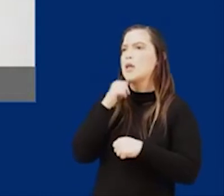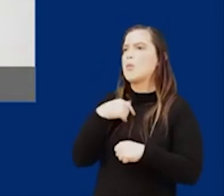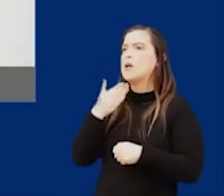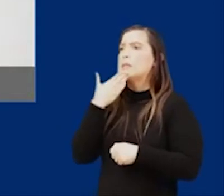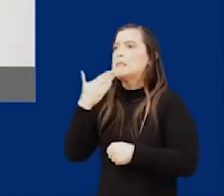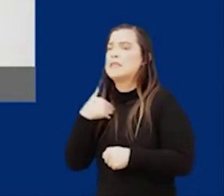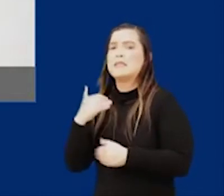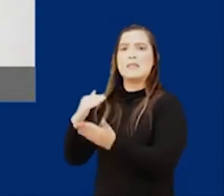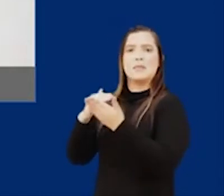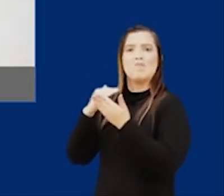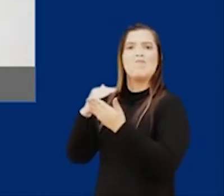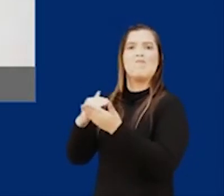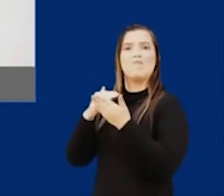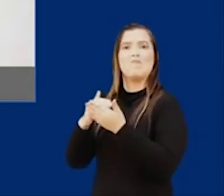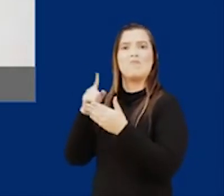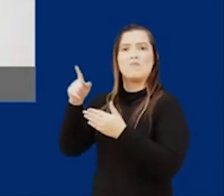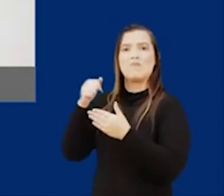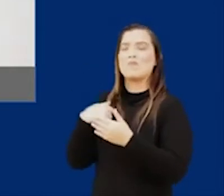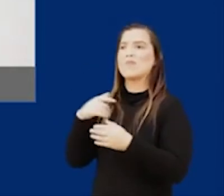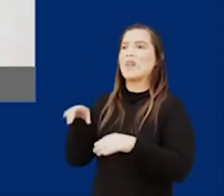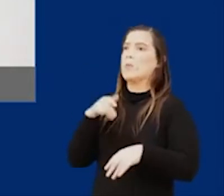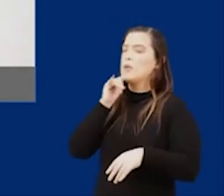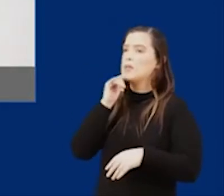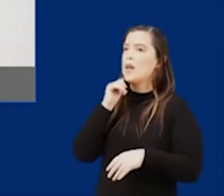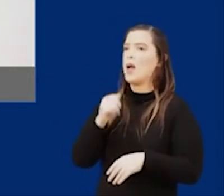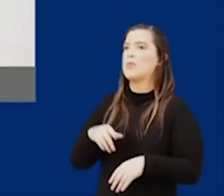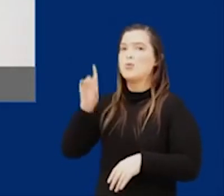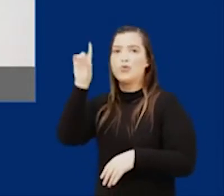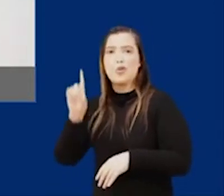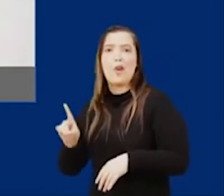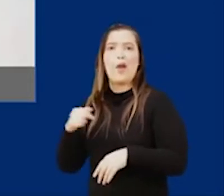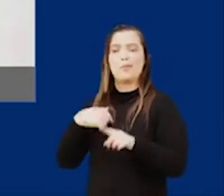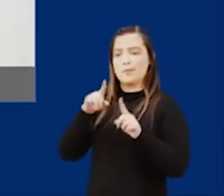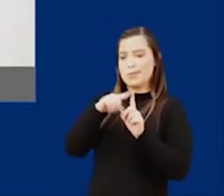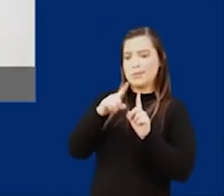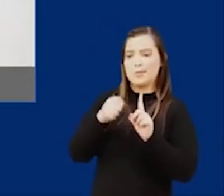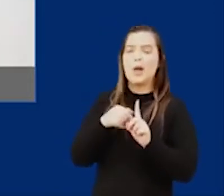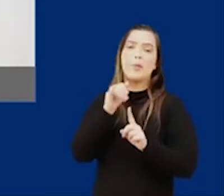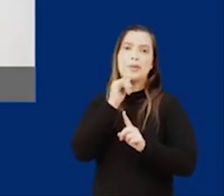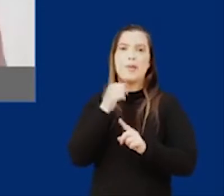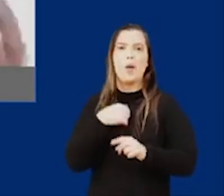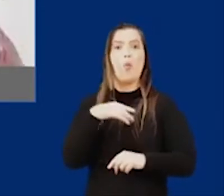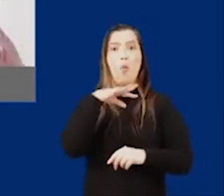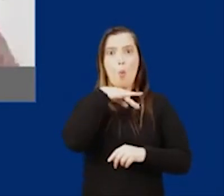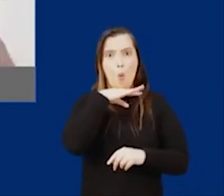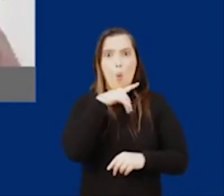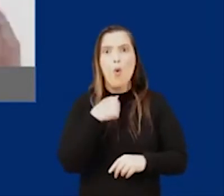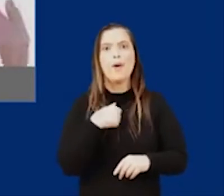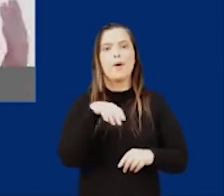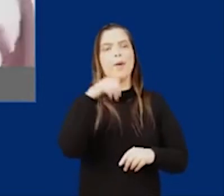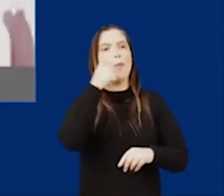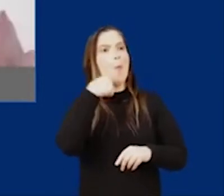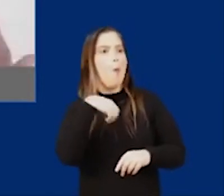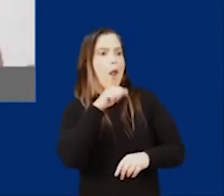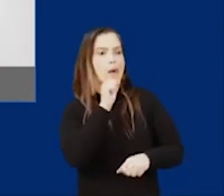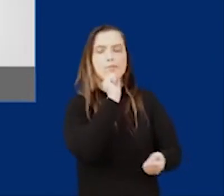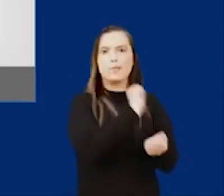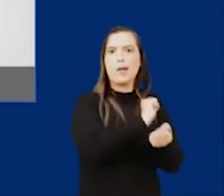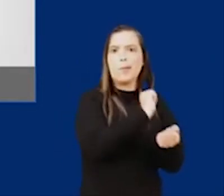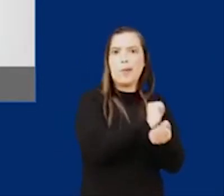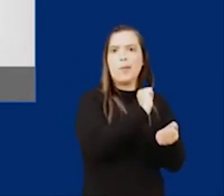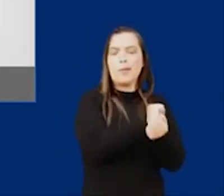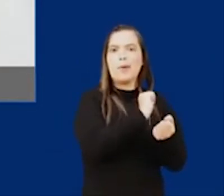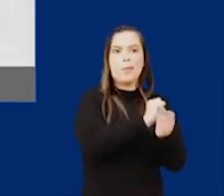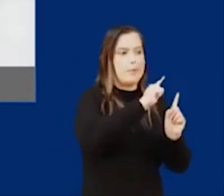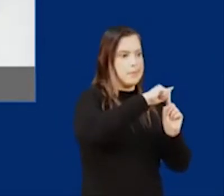ajuda, né, sobre as licenças, maternidades, que é coisa mais cruel de que uma mulher que esperou todo o tempo a sua